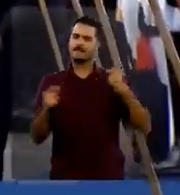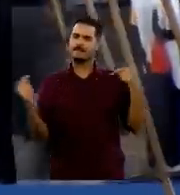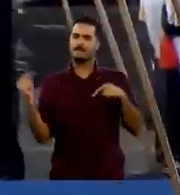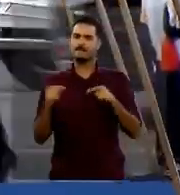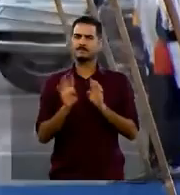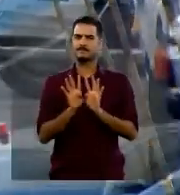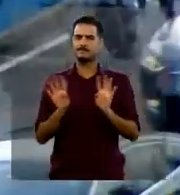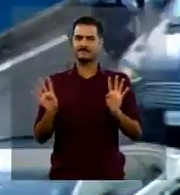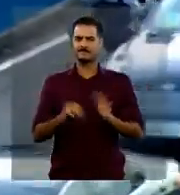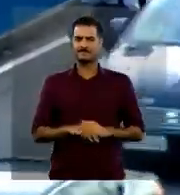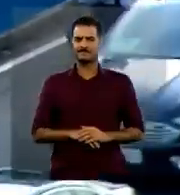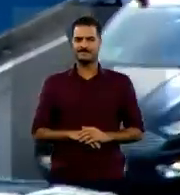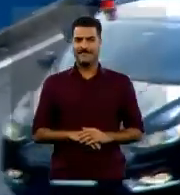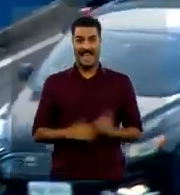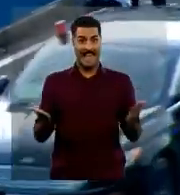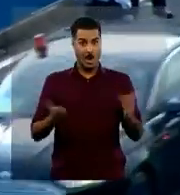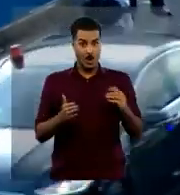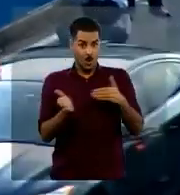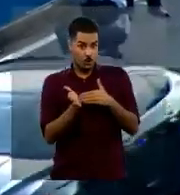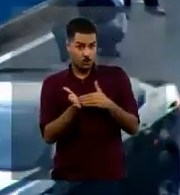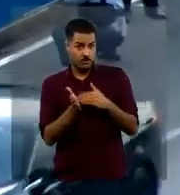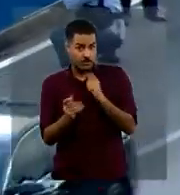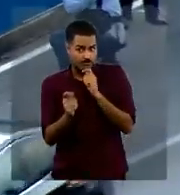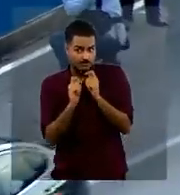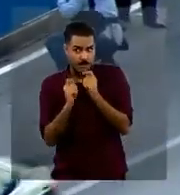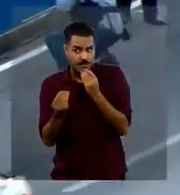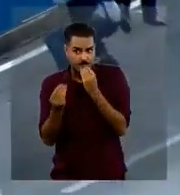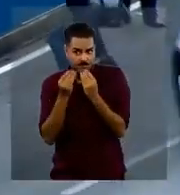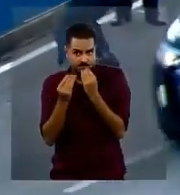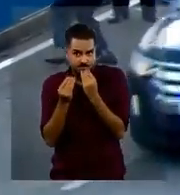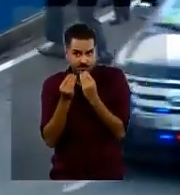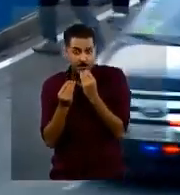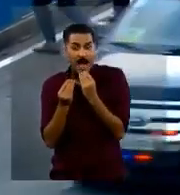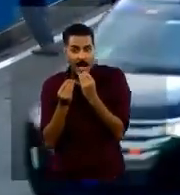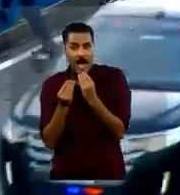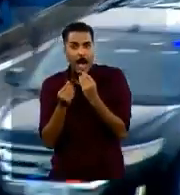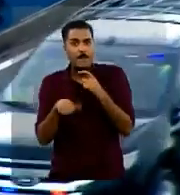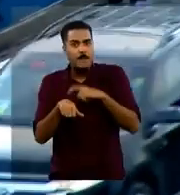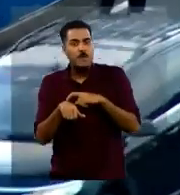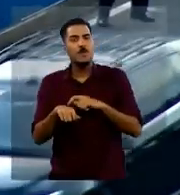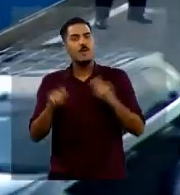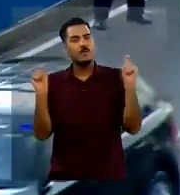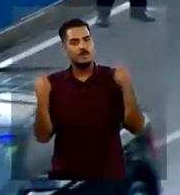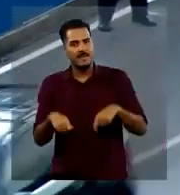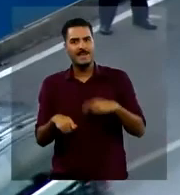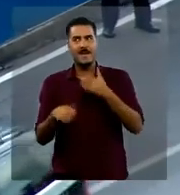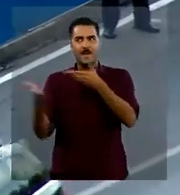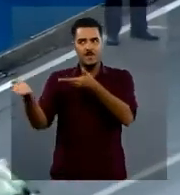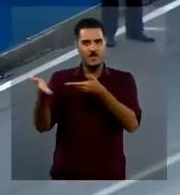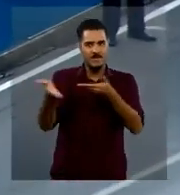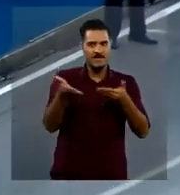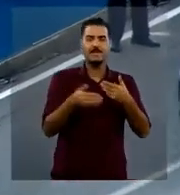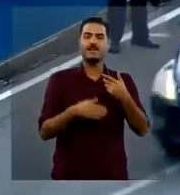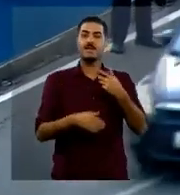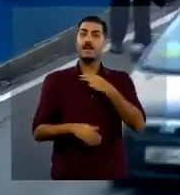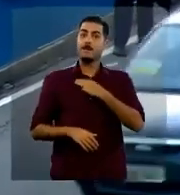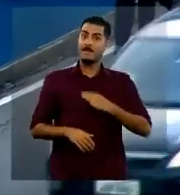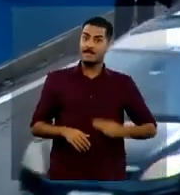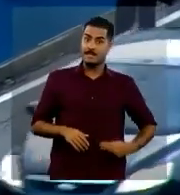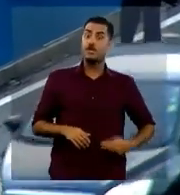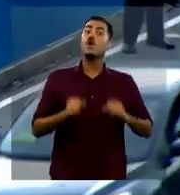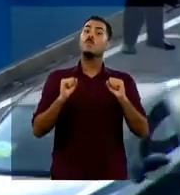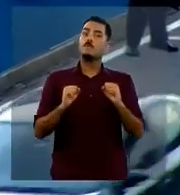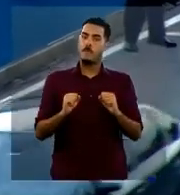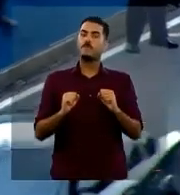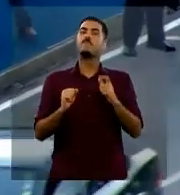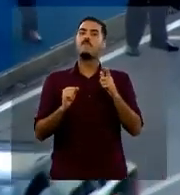que foi possível convidar mais pessoas. Então, nesse, eles podem, né, os convidados e os ministros podem levar